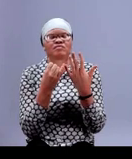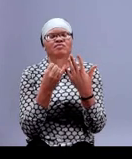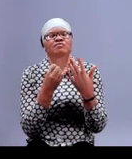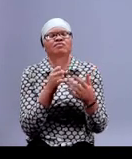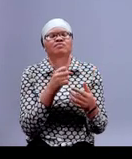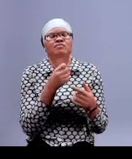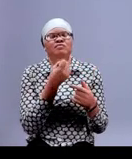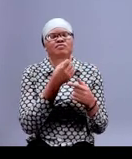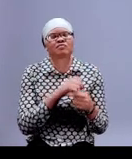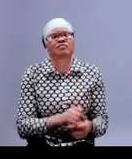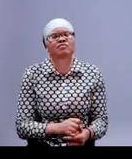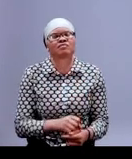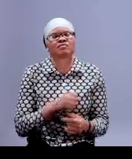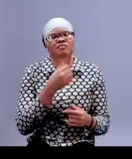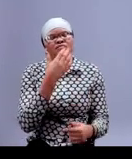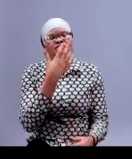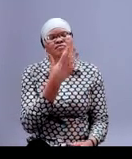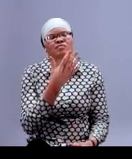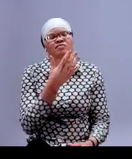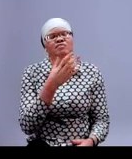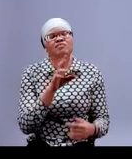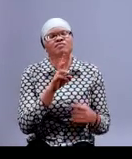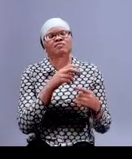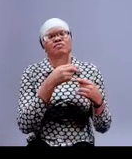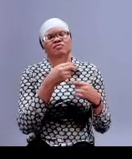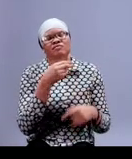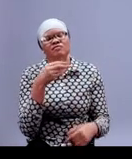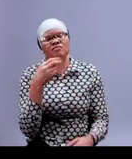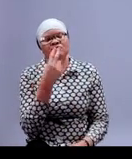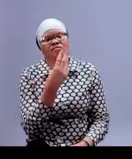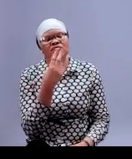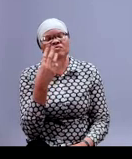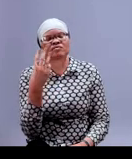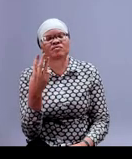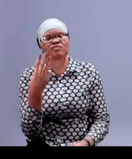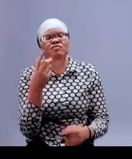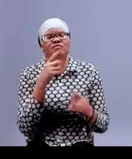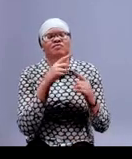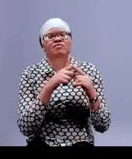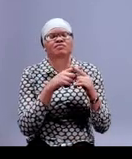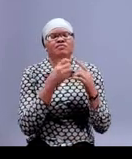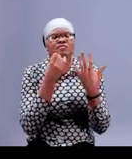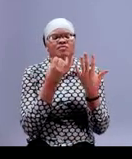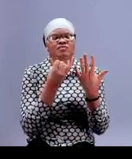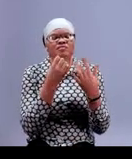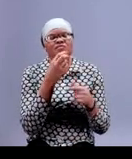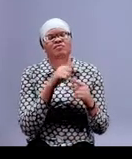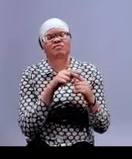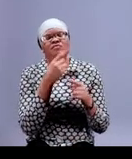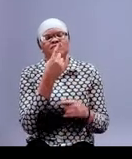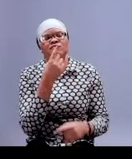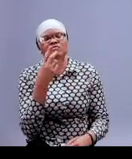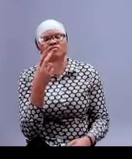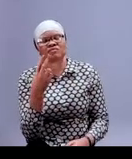54 vai 5 6 x 3 18 + 5 vamos ter 23 vai 2 6 x 2 12 +